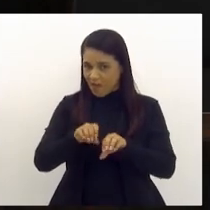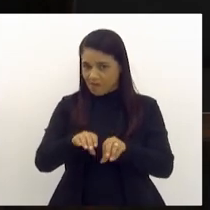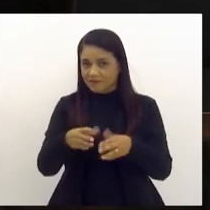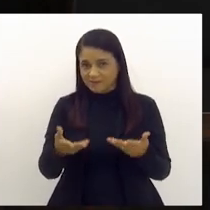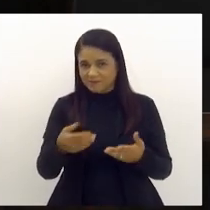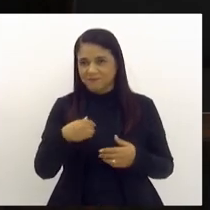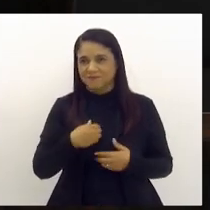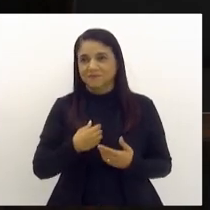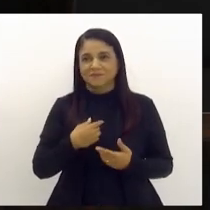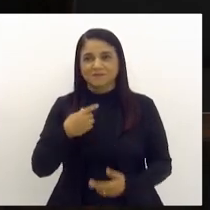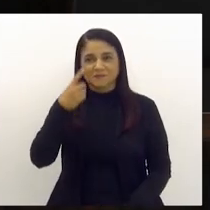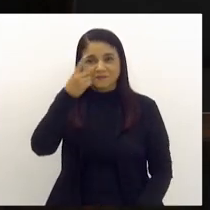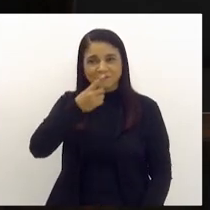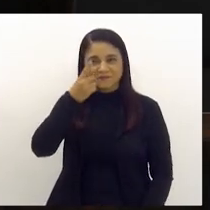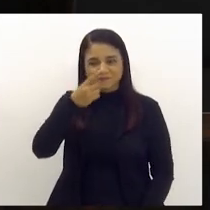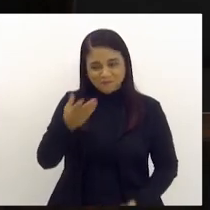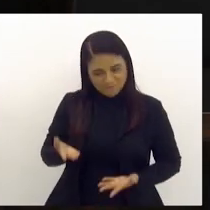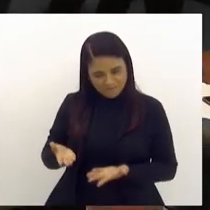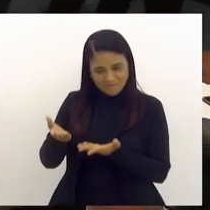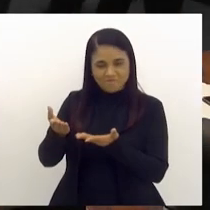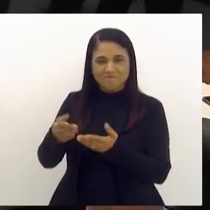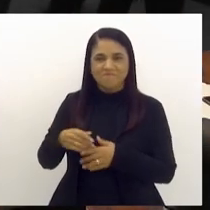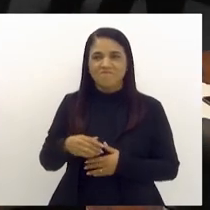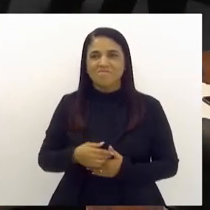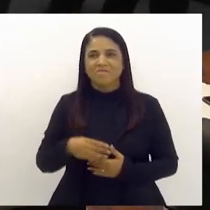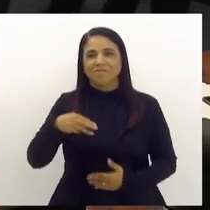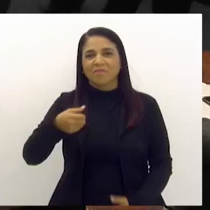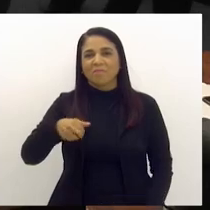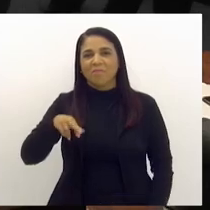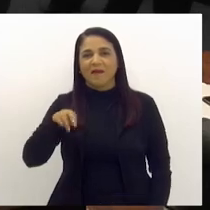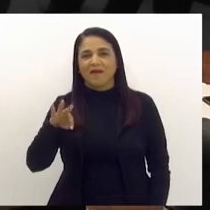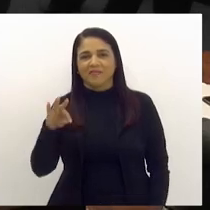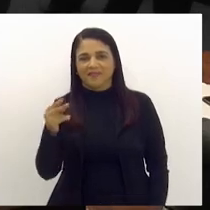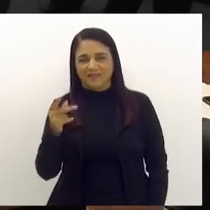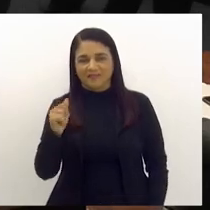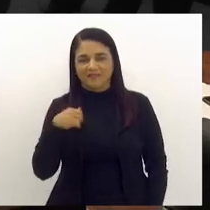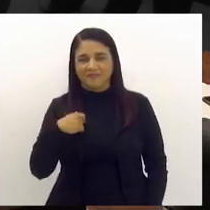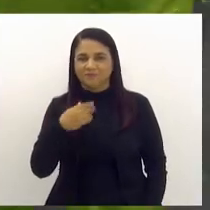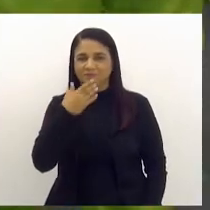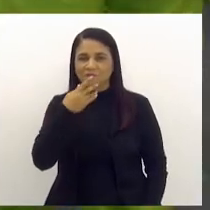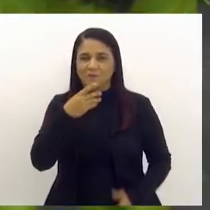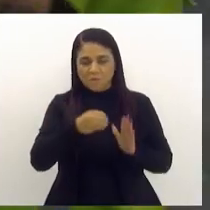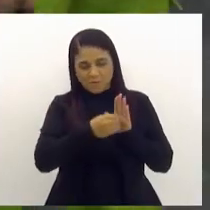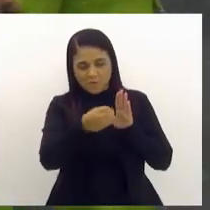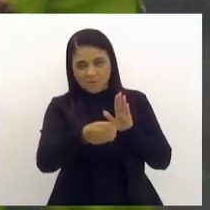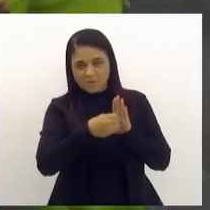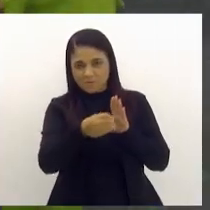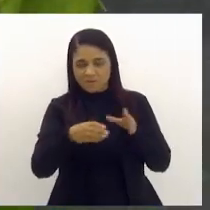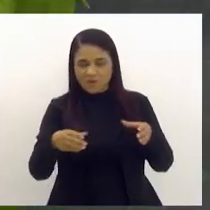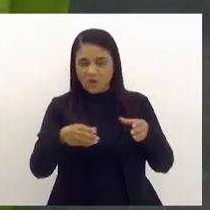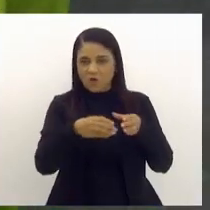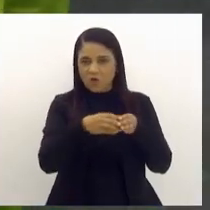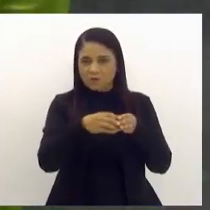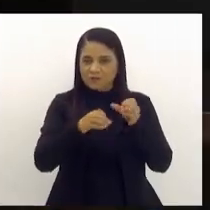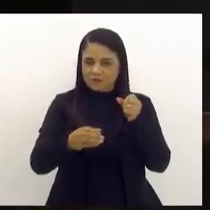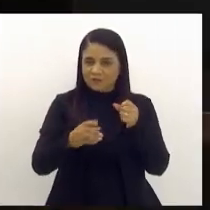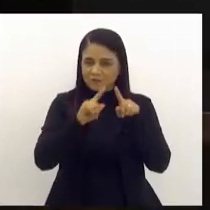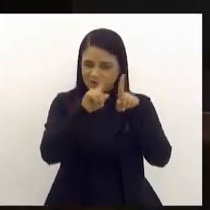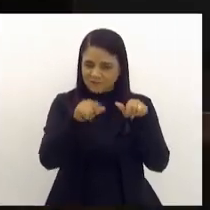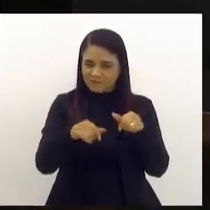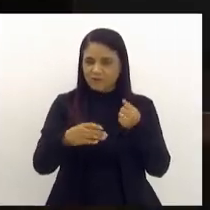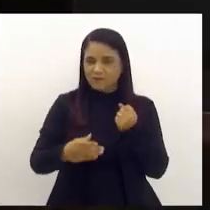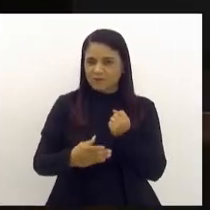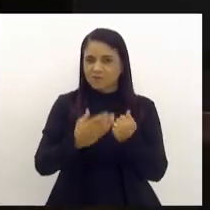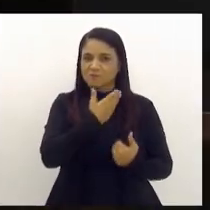Pode falar, deputada Mata. Estou aguardando o senhor pedir para dar o parecer pela Comissão de Servidores. Pela Comissão de Servidores